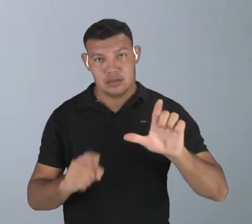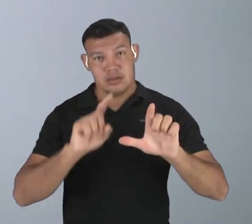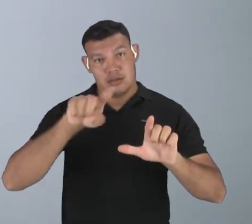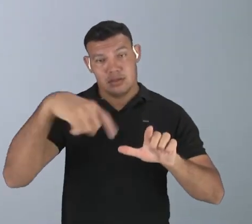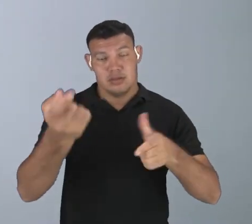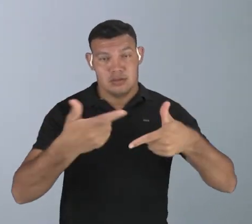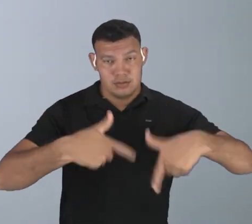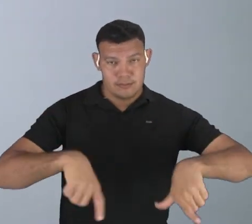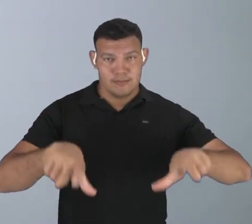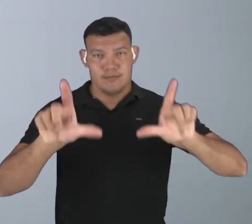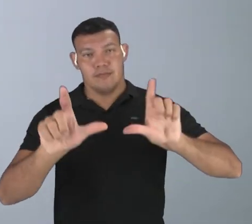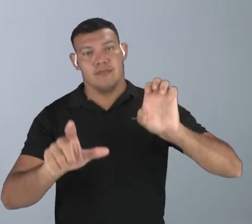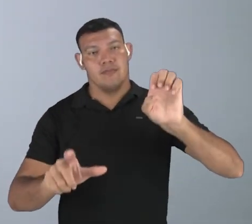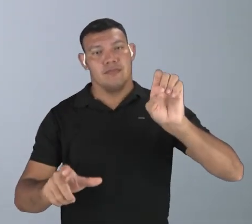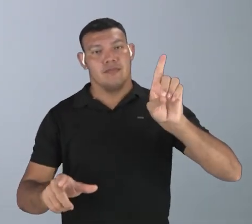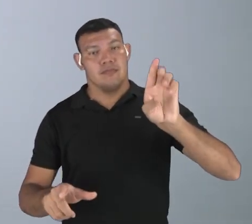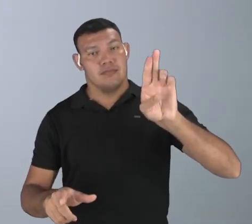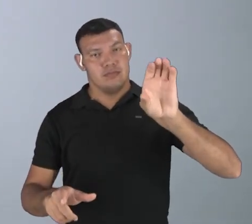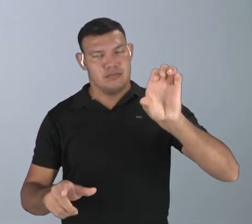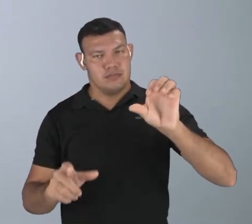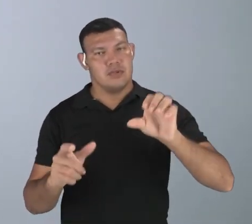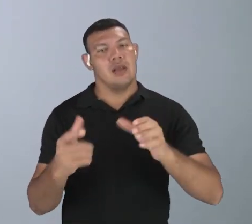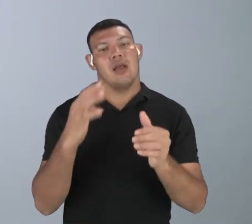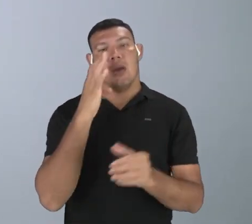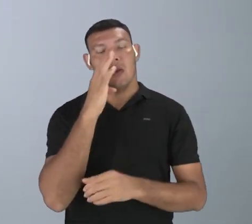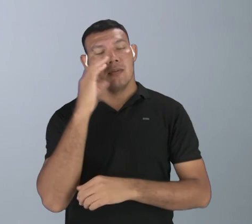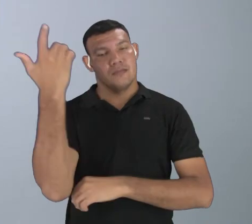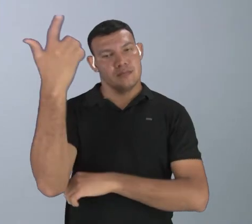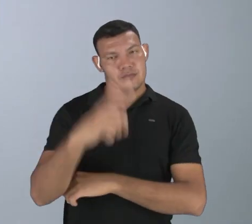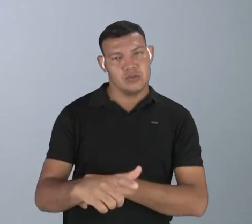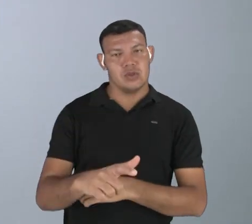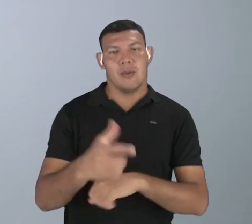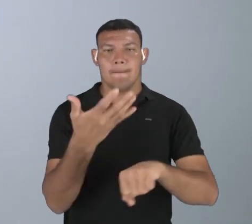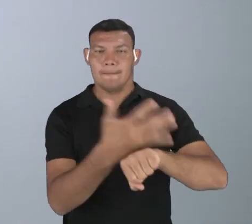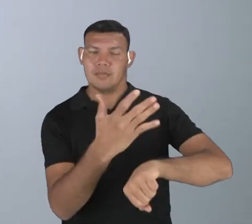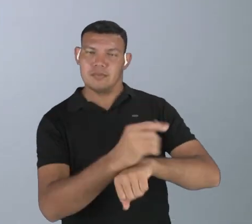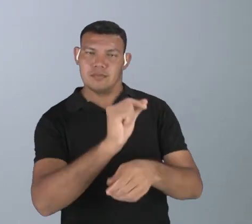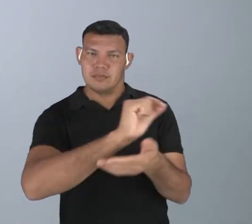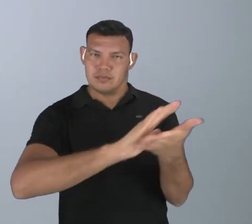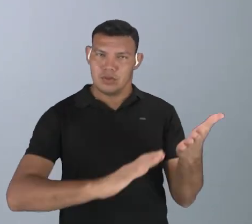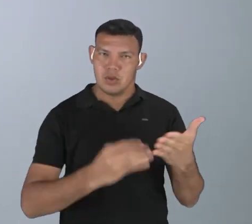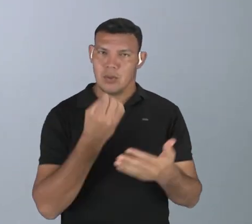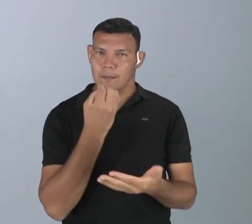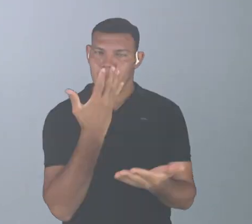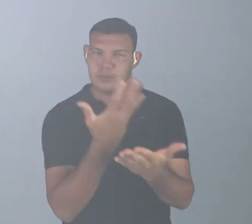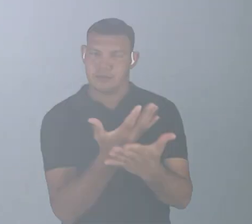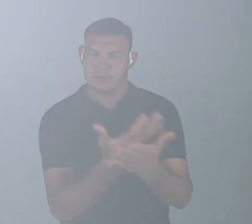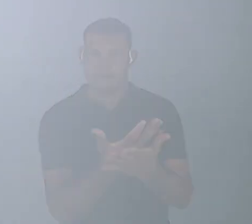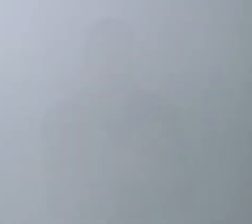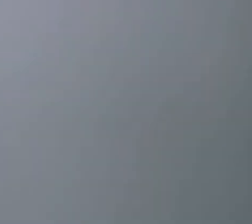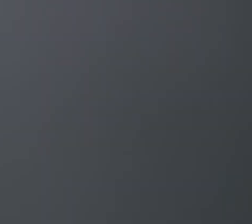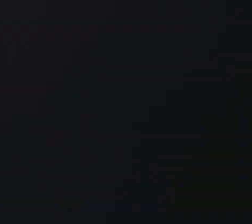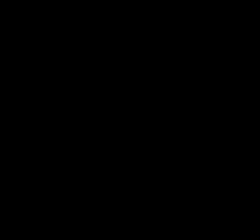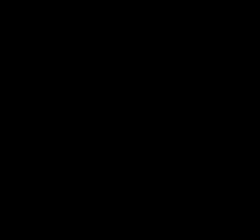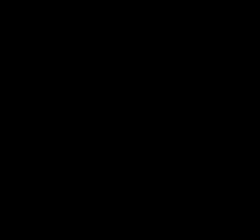compareça na plataforma Eduque para assistir novamente essa aula, resolver exercícios. Bons estudos e até a próxima.